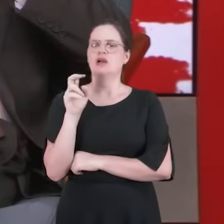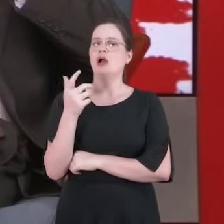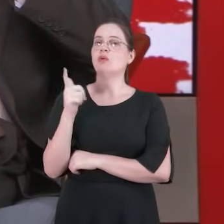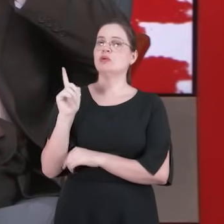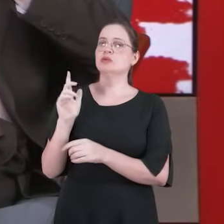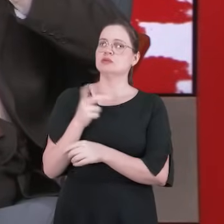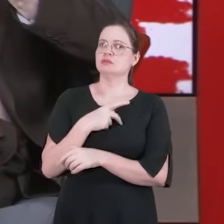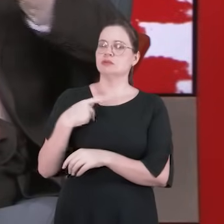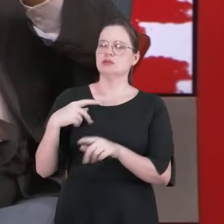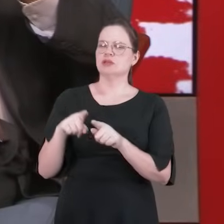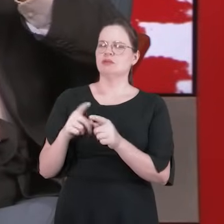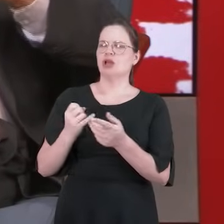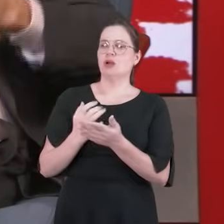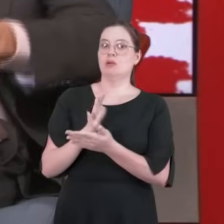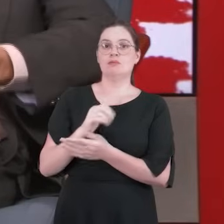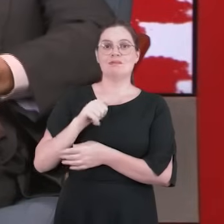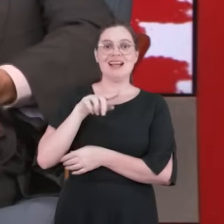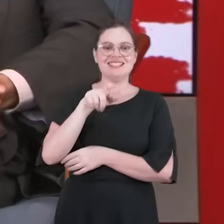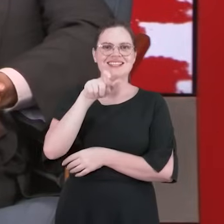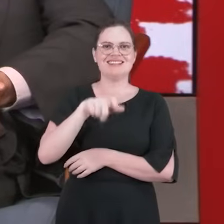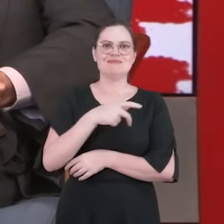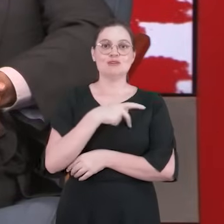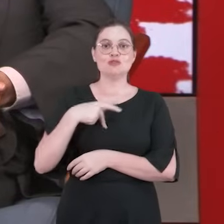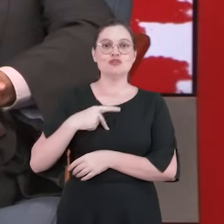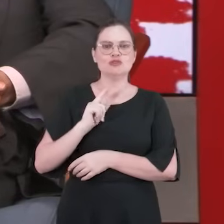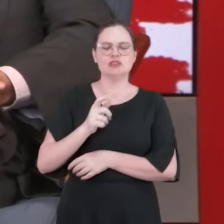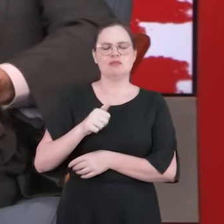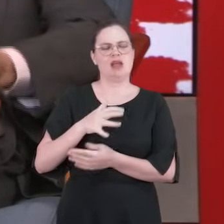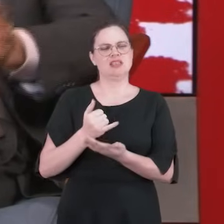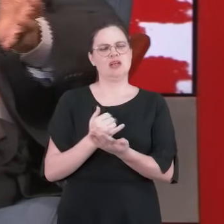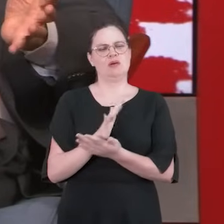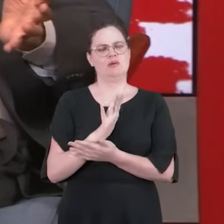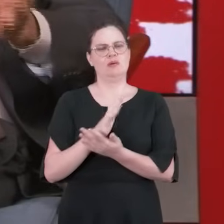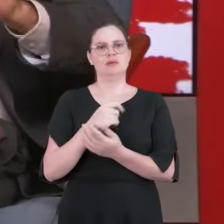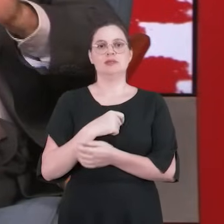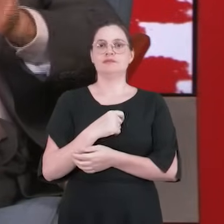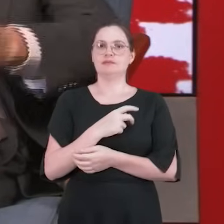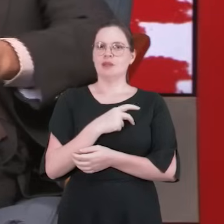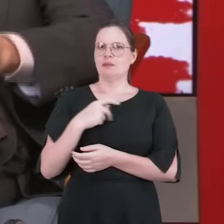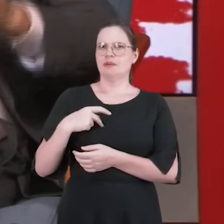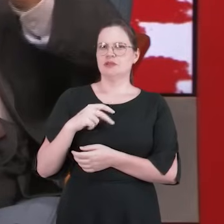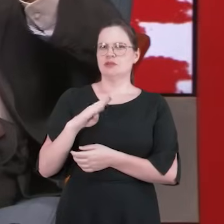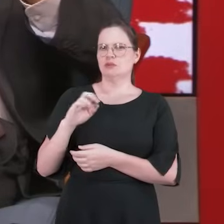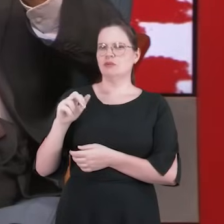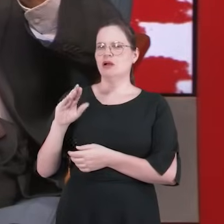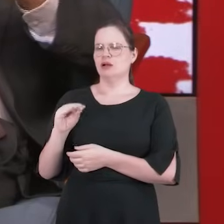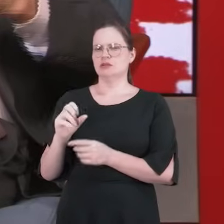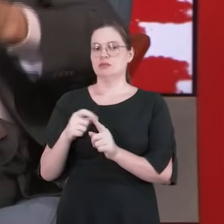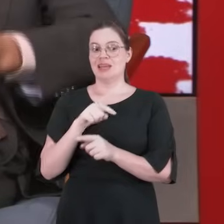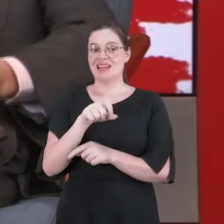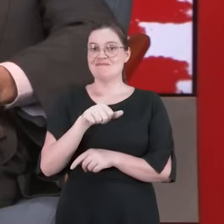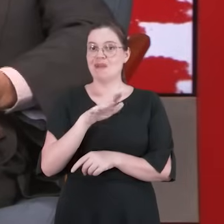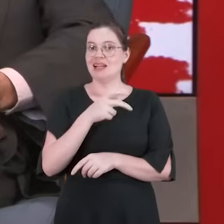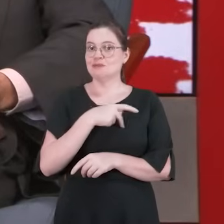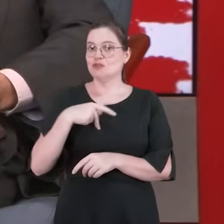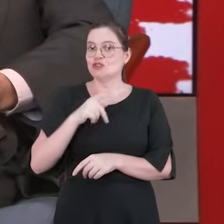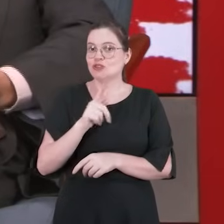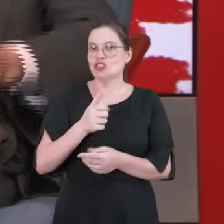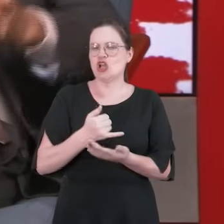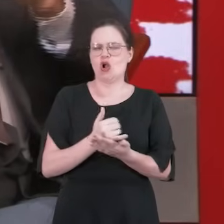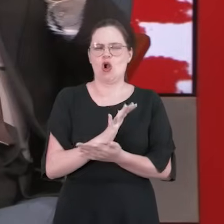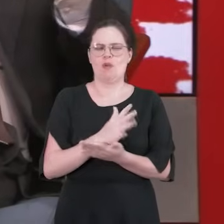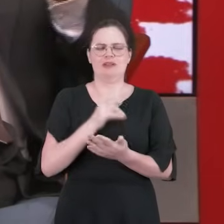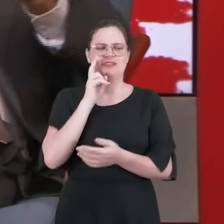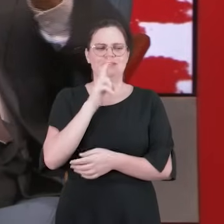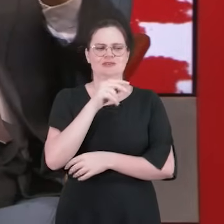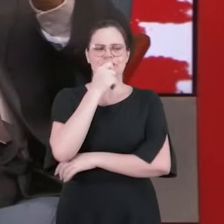também, na época, mas mais Gedeuti, doutor Barros também, mais Gedeuti, se incomodava com aquilo. Tem